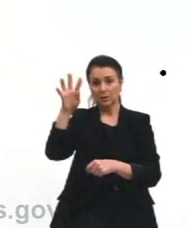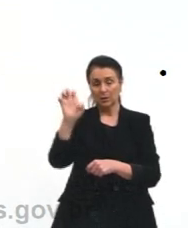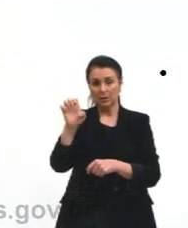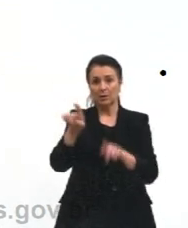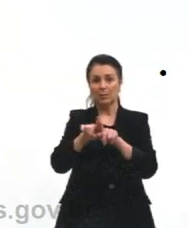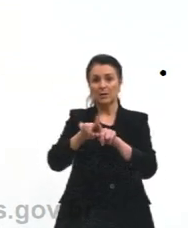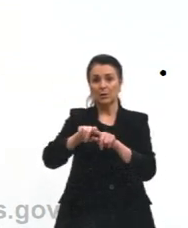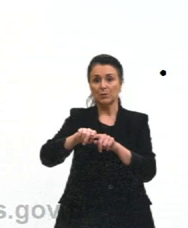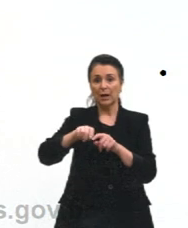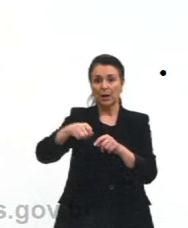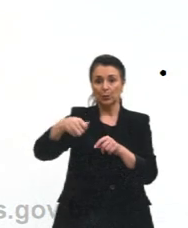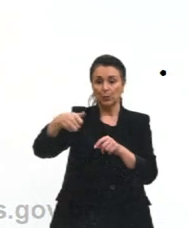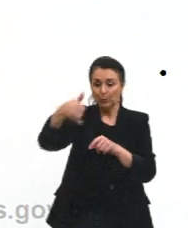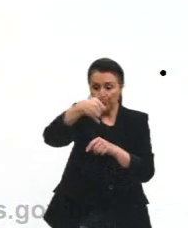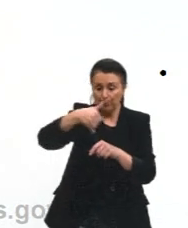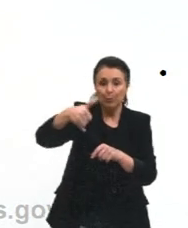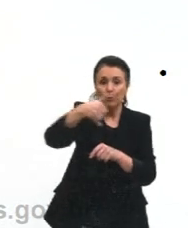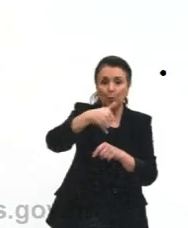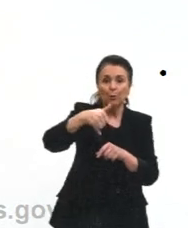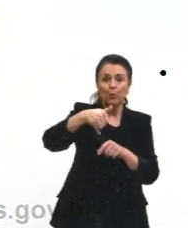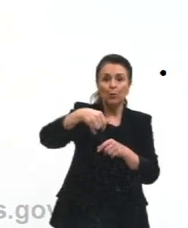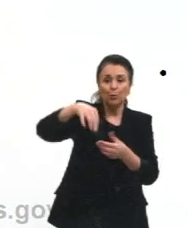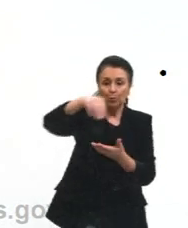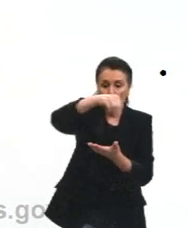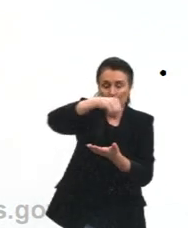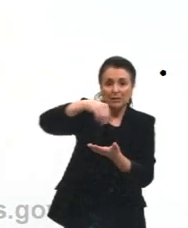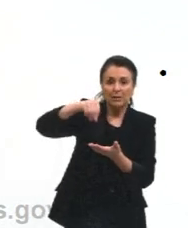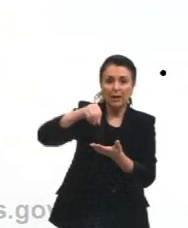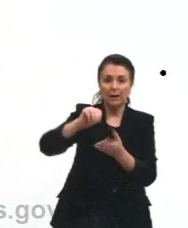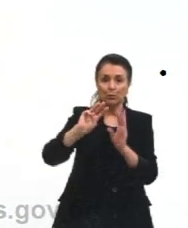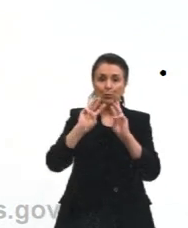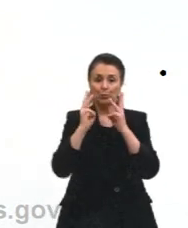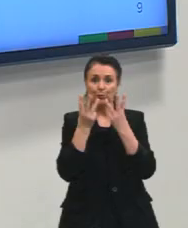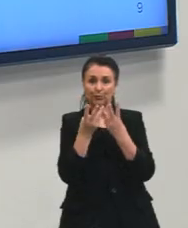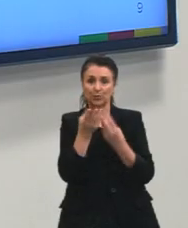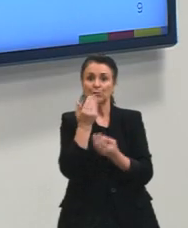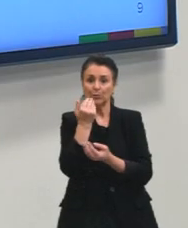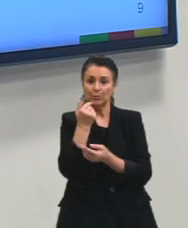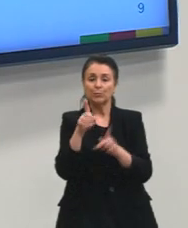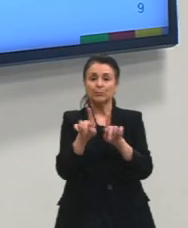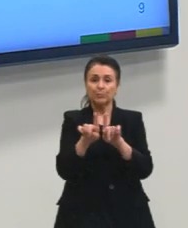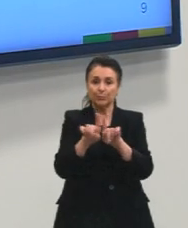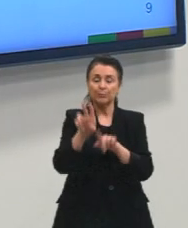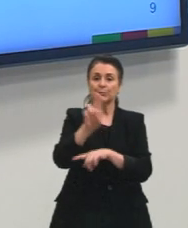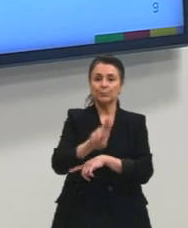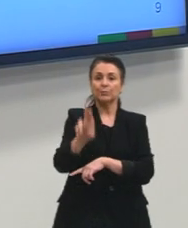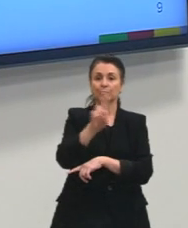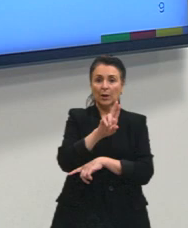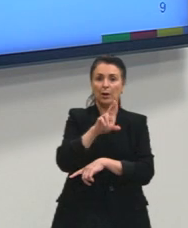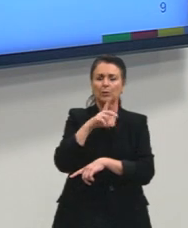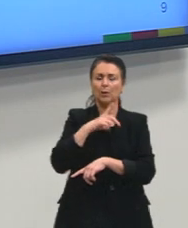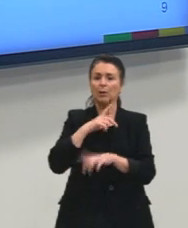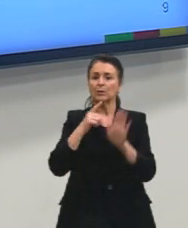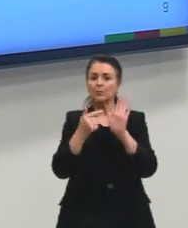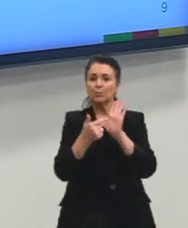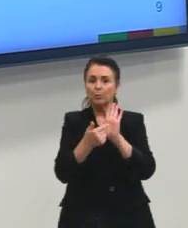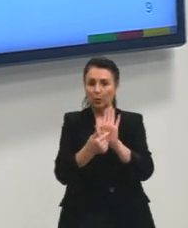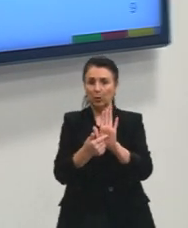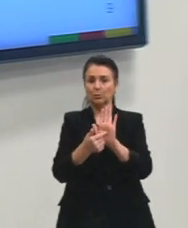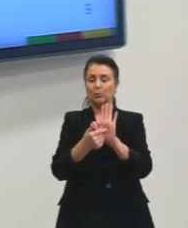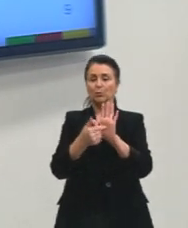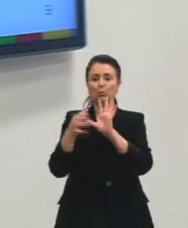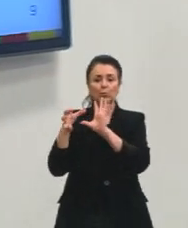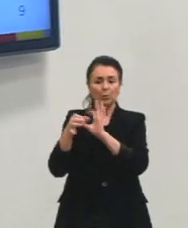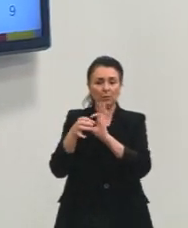salada então quando cai questão aqueles enunciados mas é laboradas eles fazem esse contexto porque a gente precisa entender